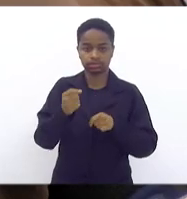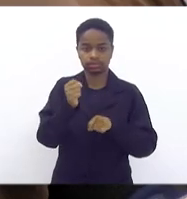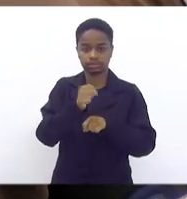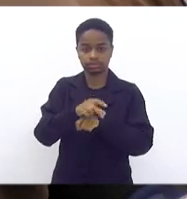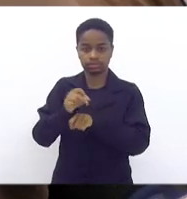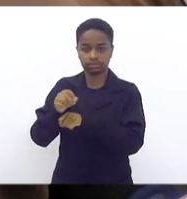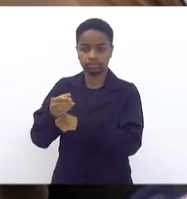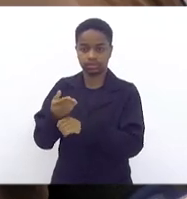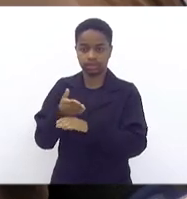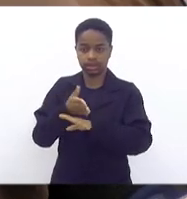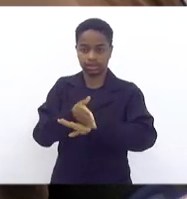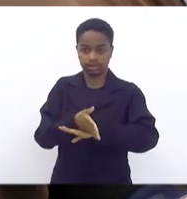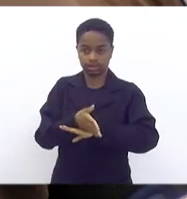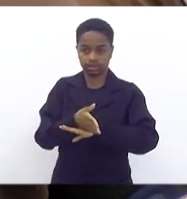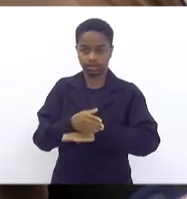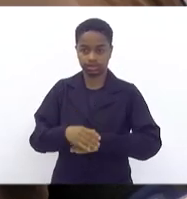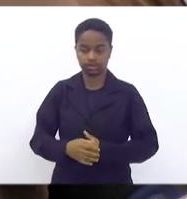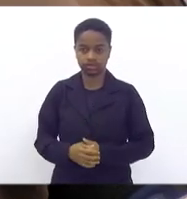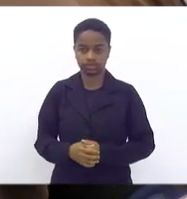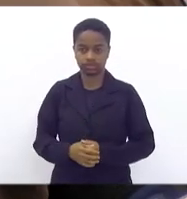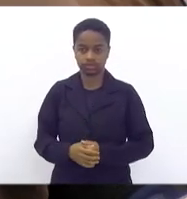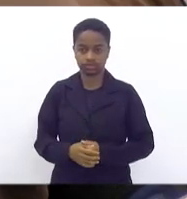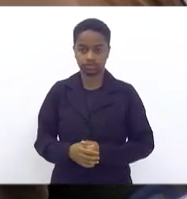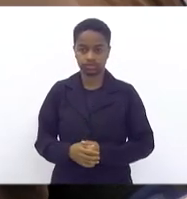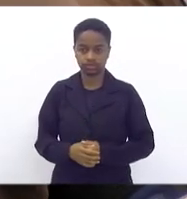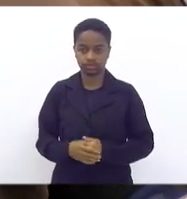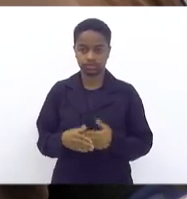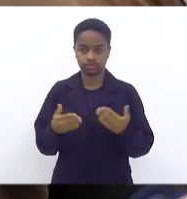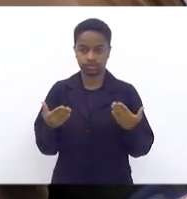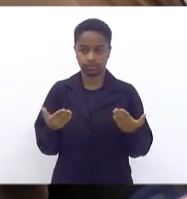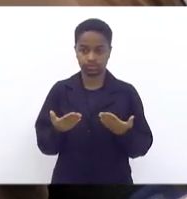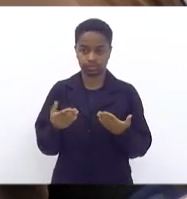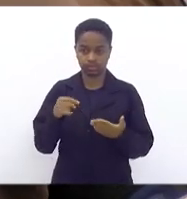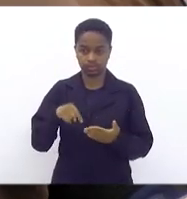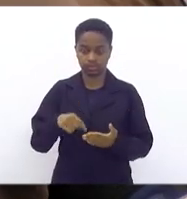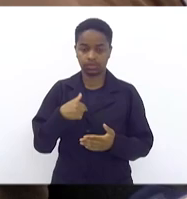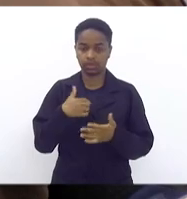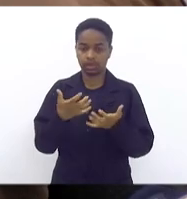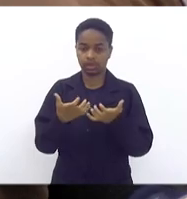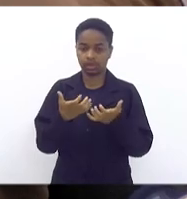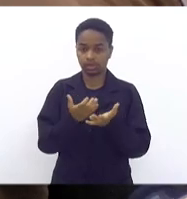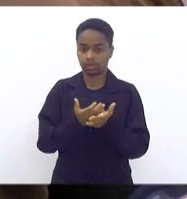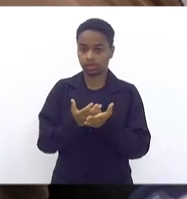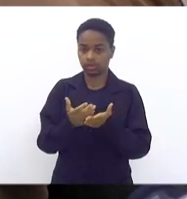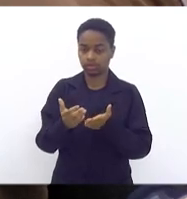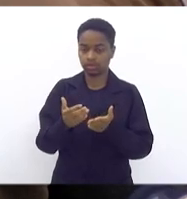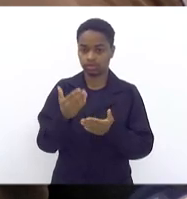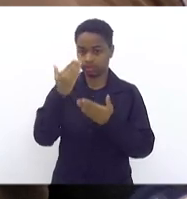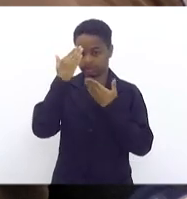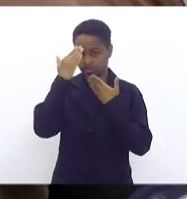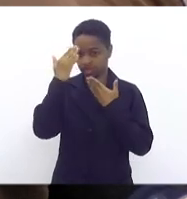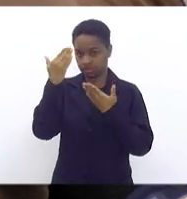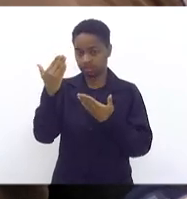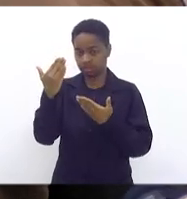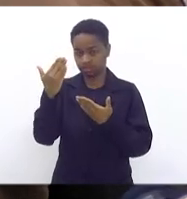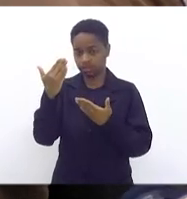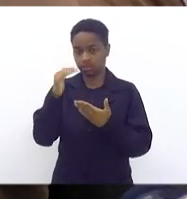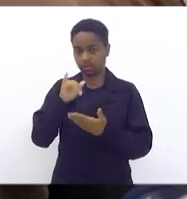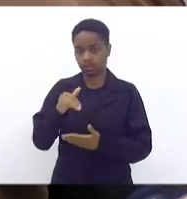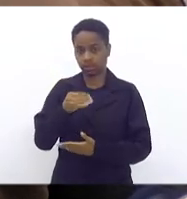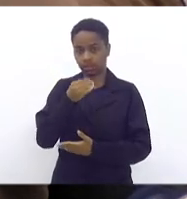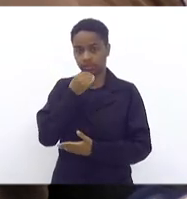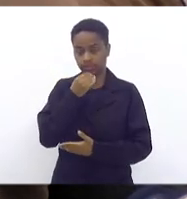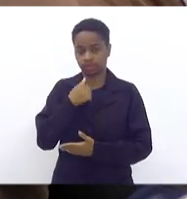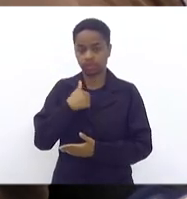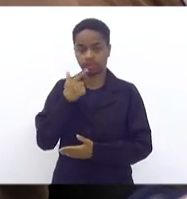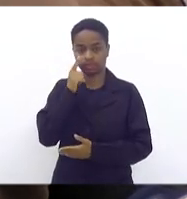a a nos acompanhar hoje nos trabalhos eu gostaria de iniciar agradecendo o espaço eh de poder